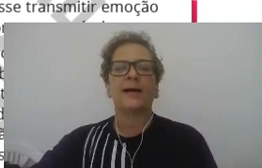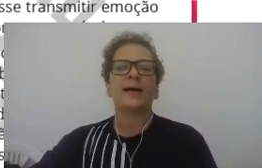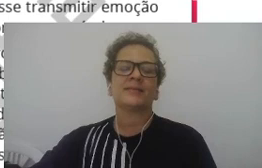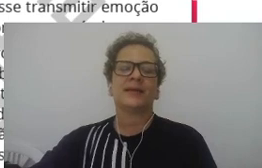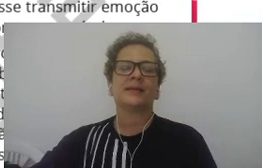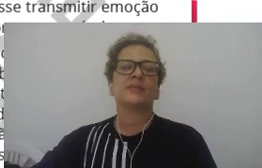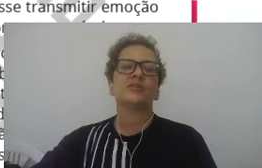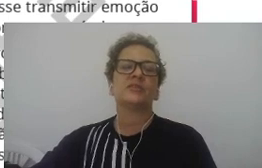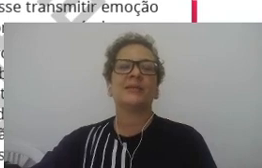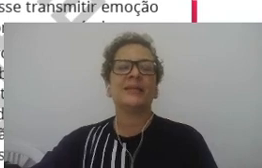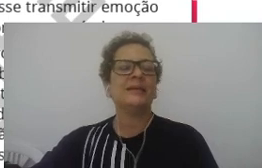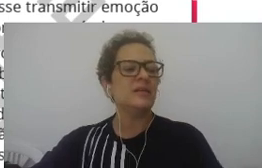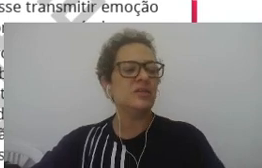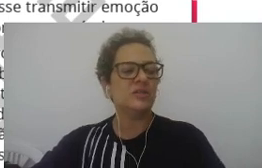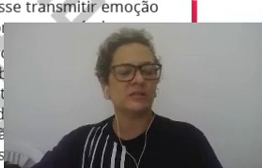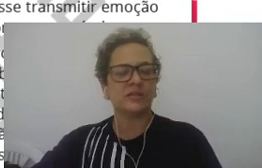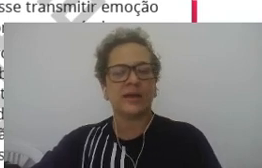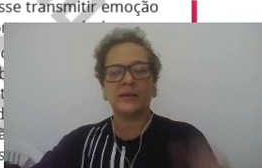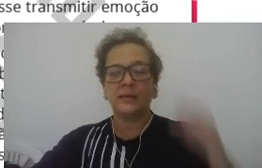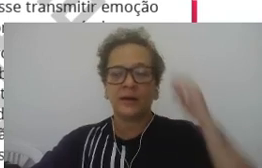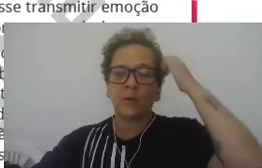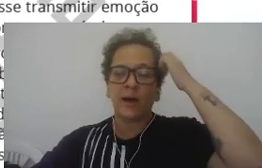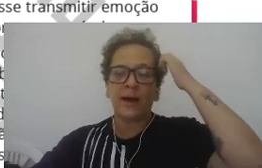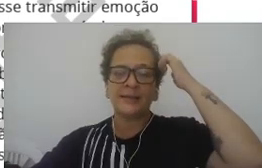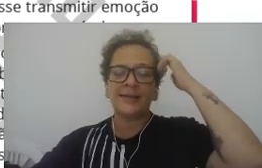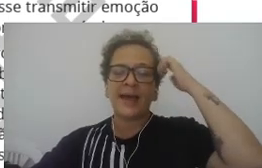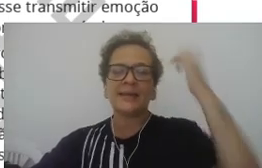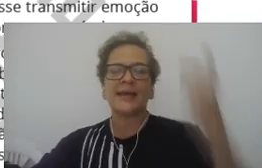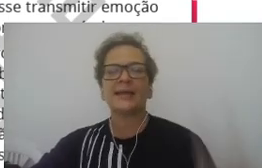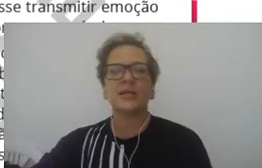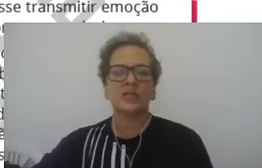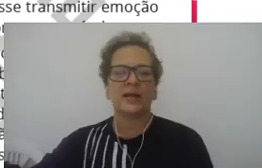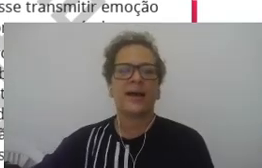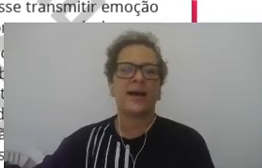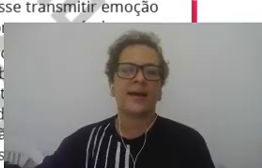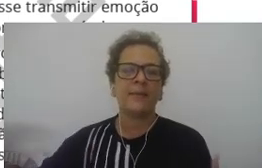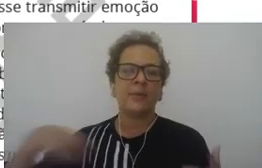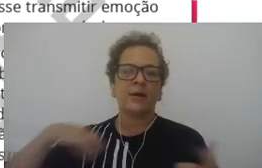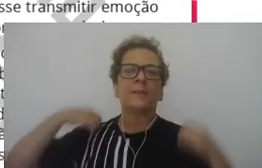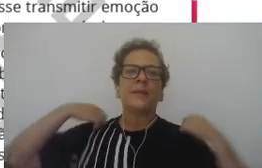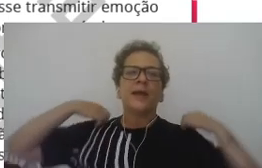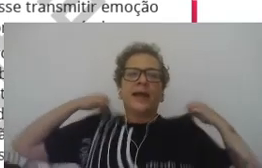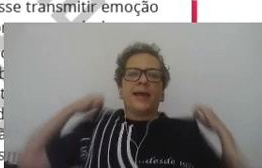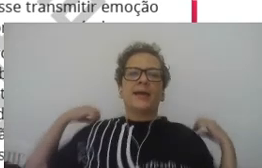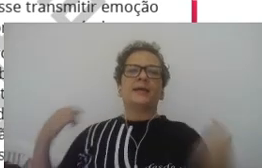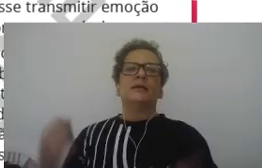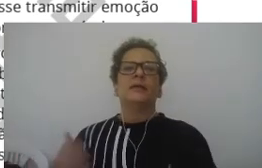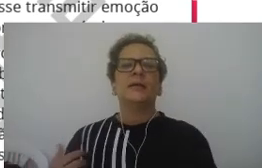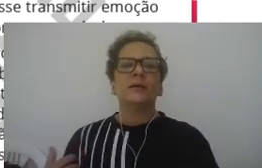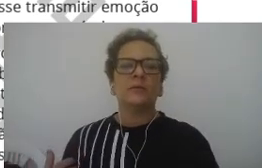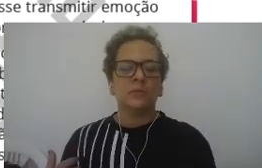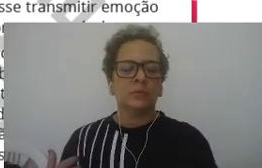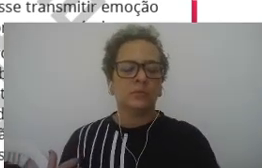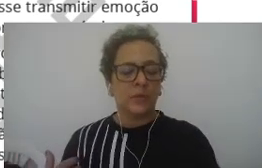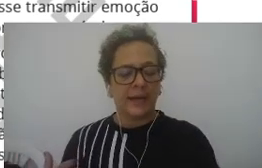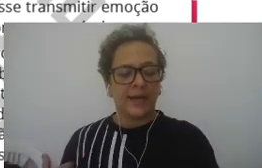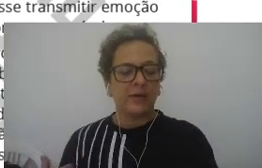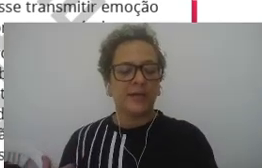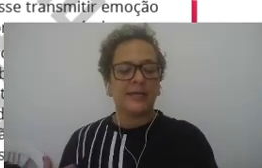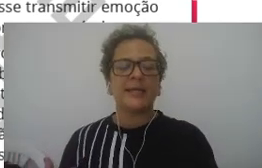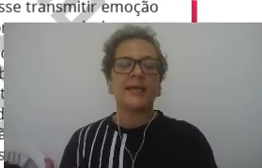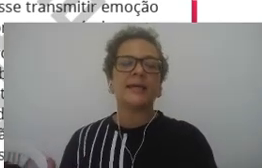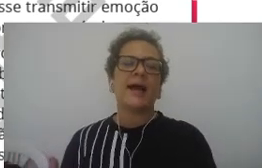a as características maneirismos né então a ideia da igreja na à época era que o